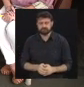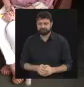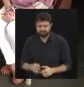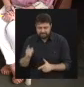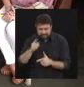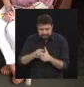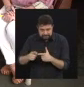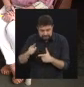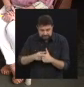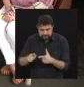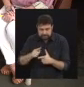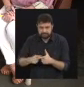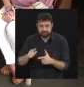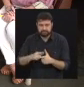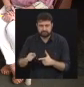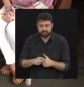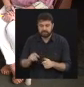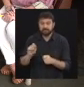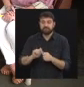distúrbio, né, que